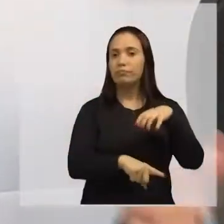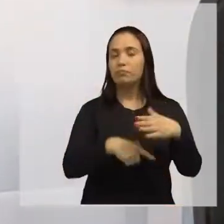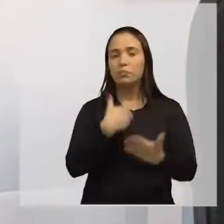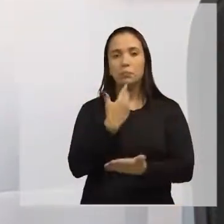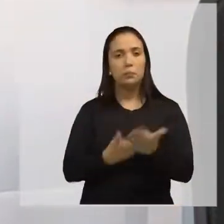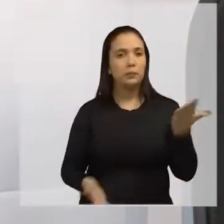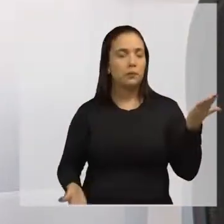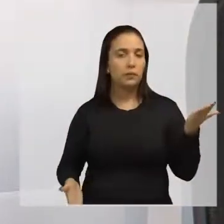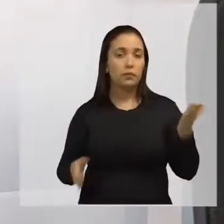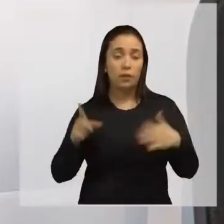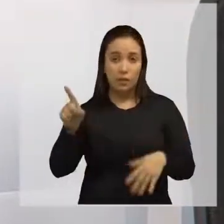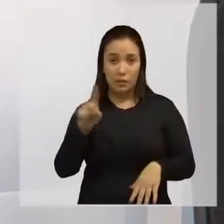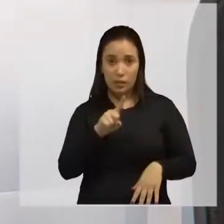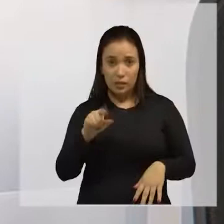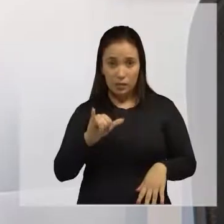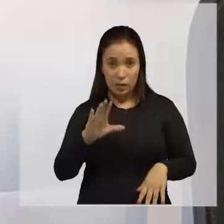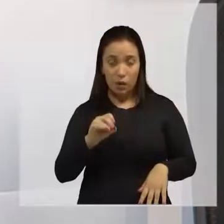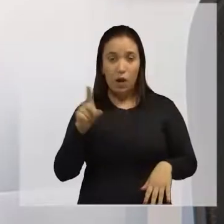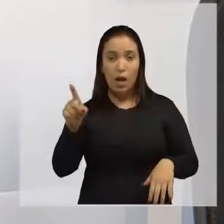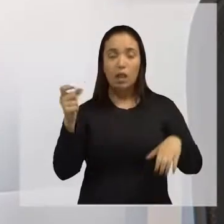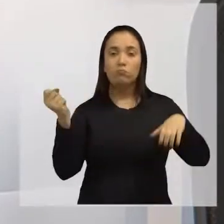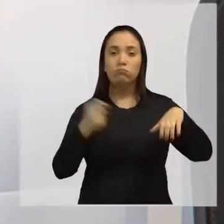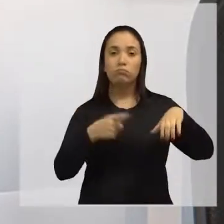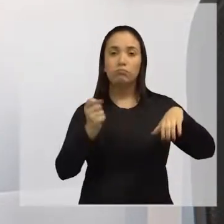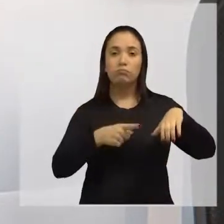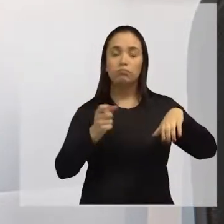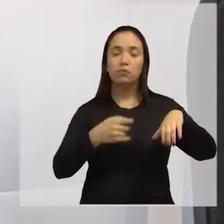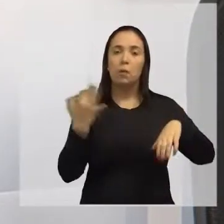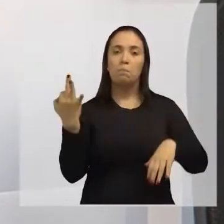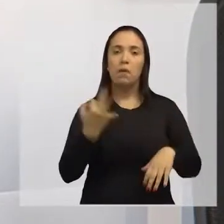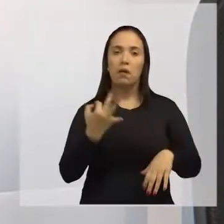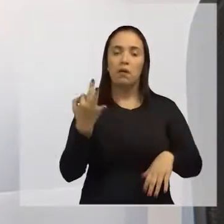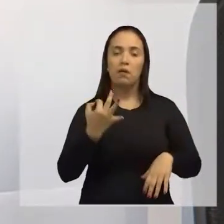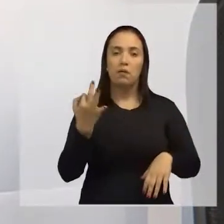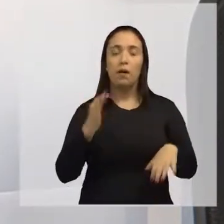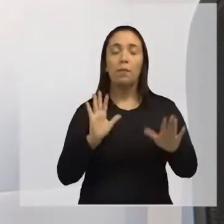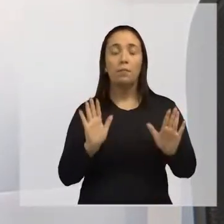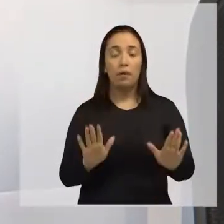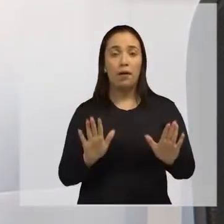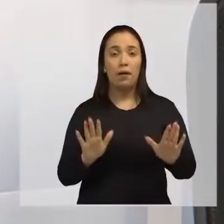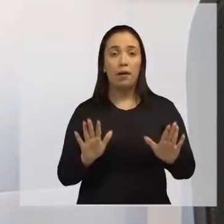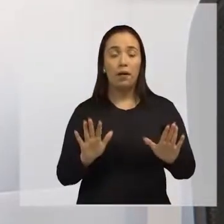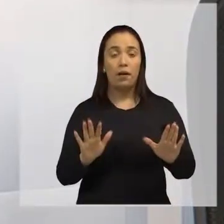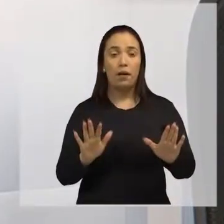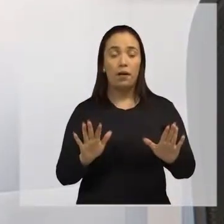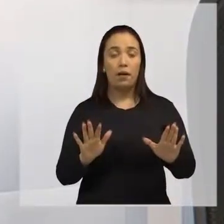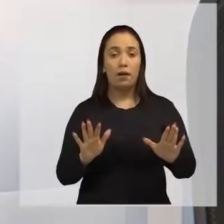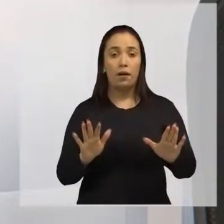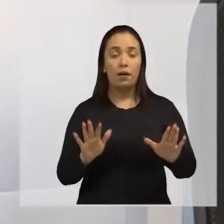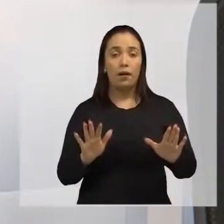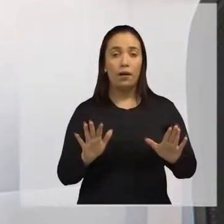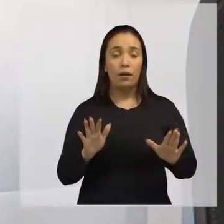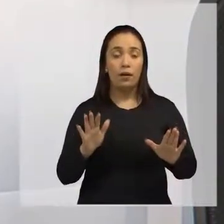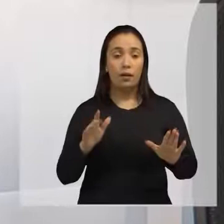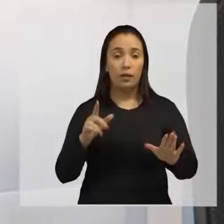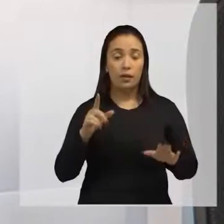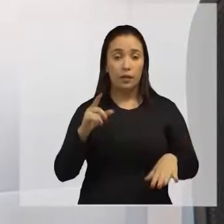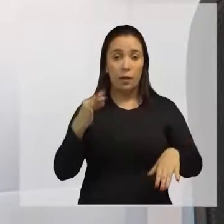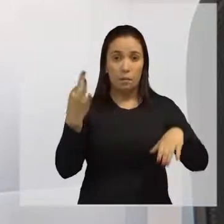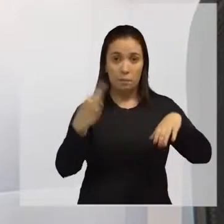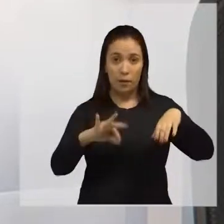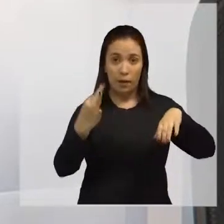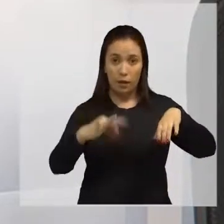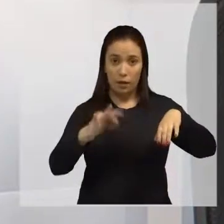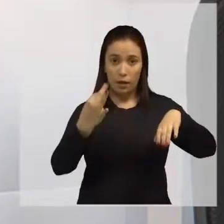Zico era um excepcional batedor de falta de pênalti. E quando a gente terminou o jogo, a gente foi decidir nos pênaltis, teve lá